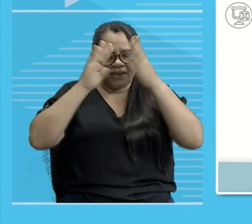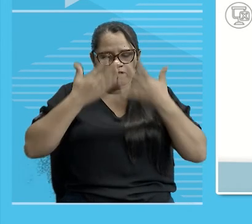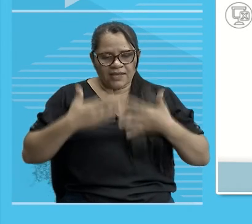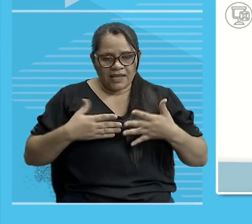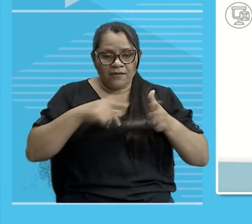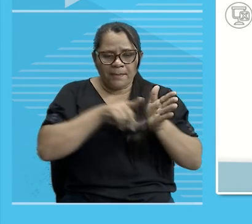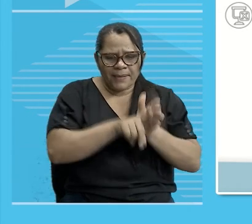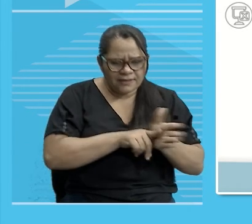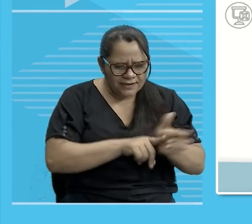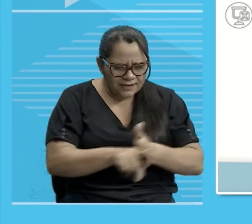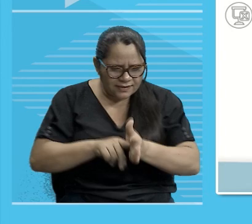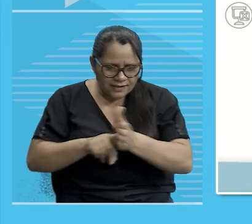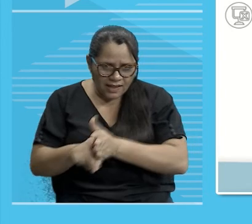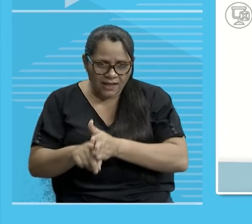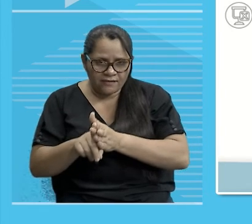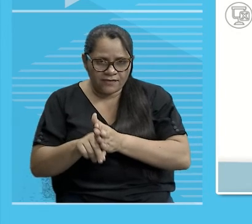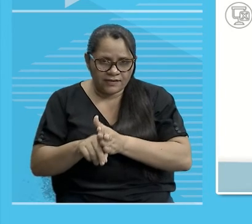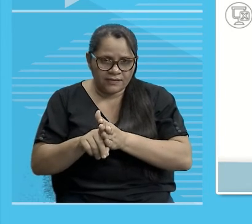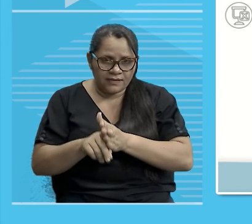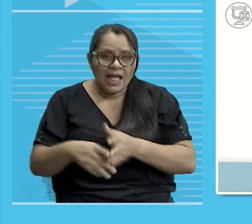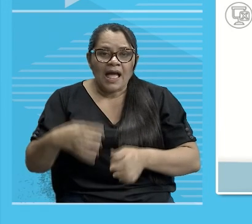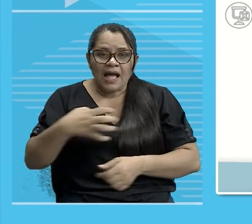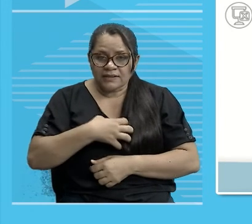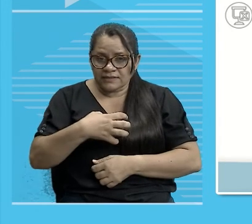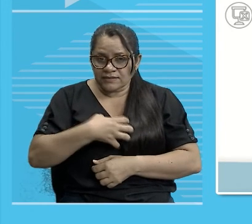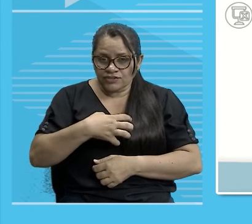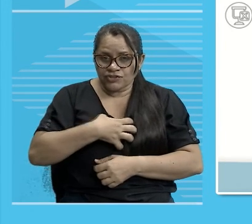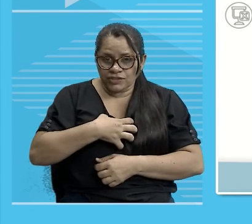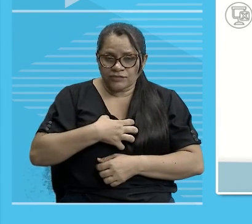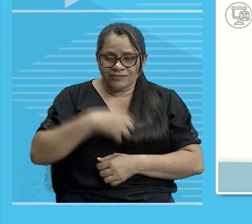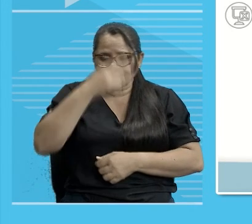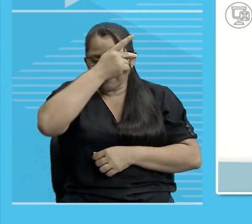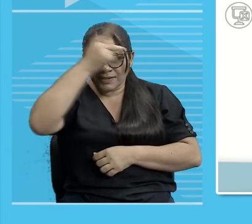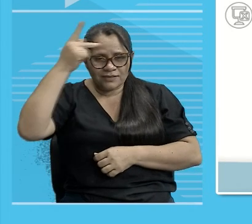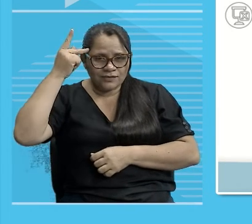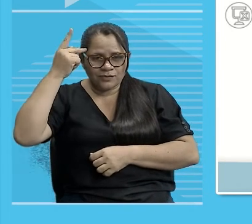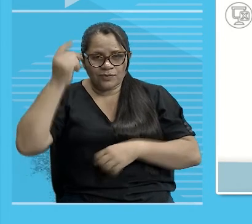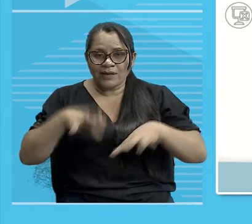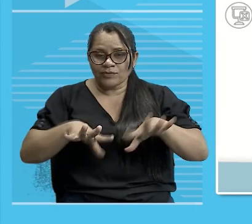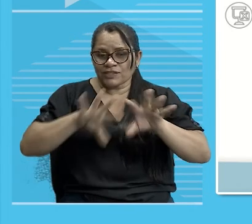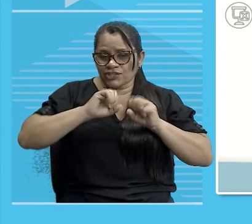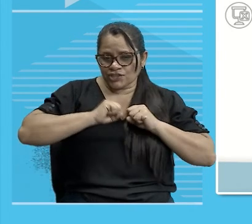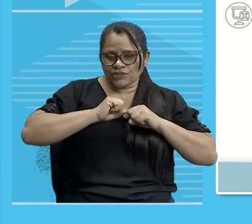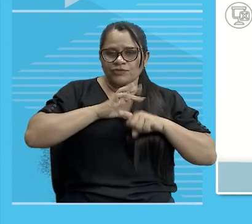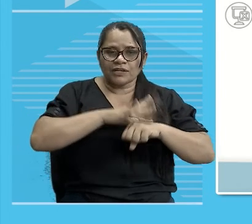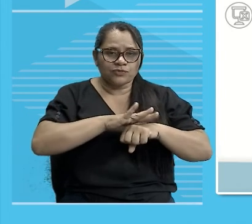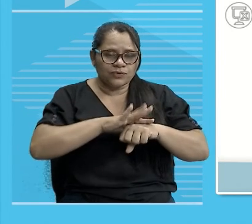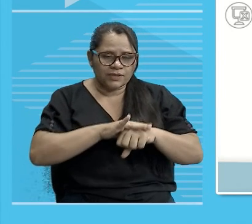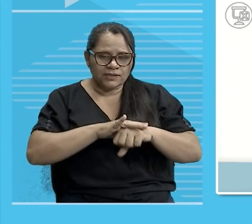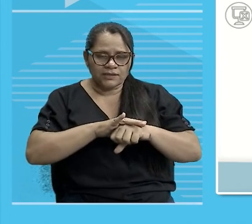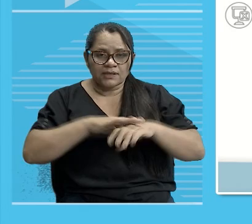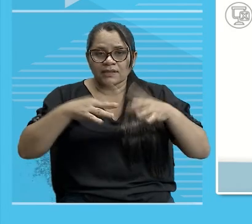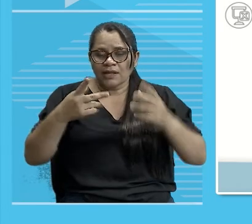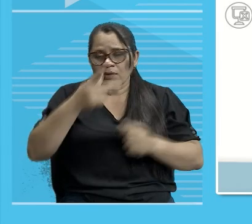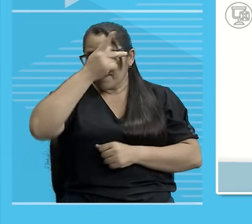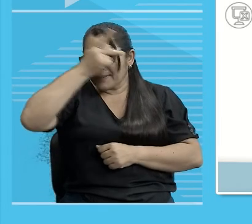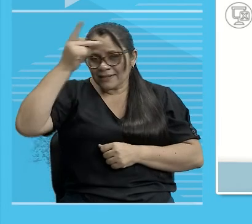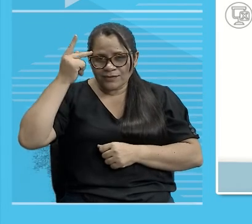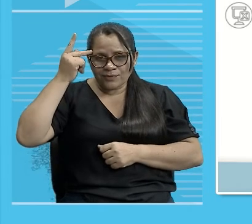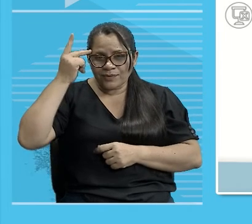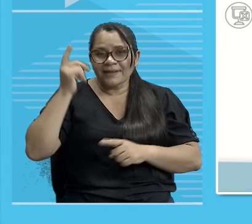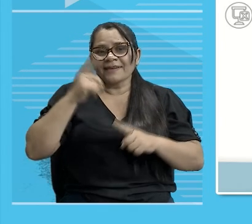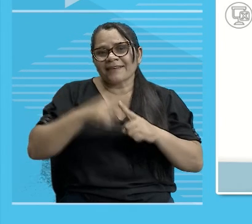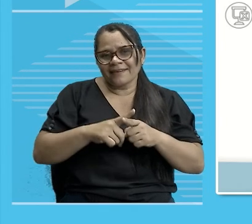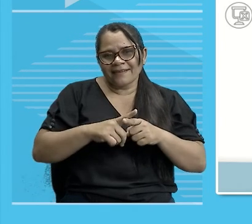os efeitos colaterais a história da pessoa dizia Olha nada a verdade essa pessoa que faleceu não foi por causa